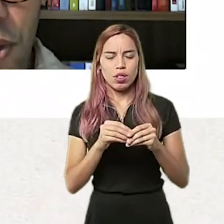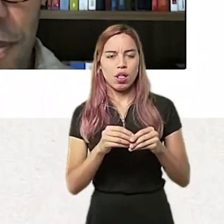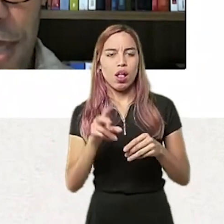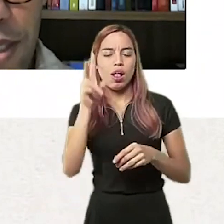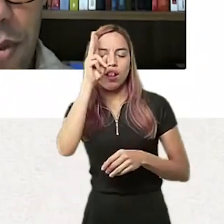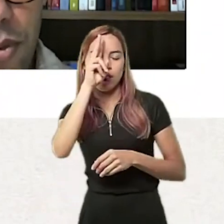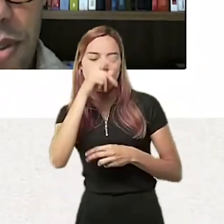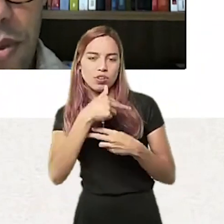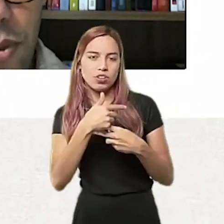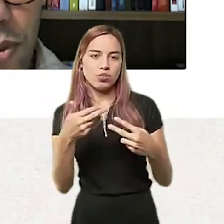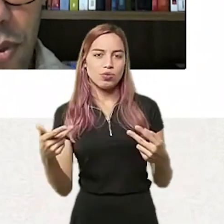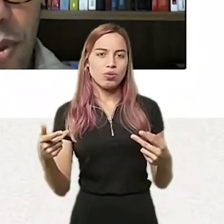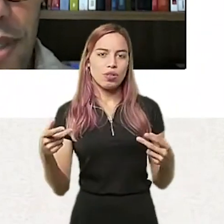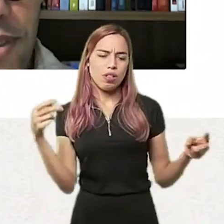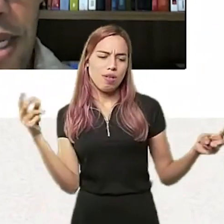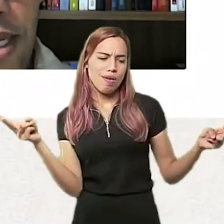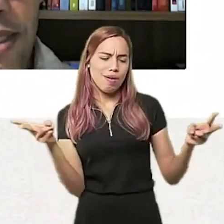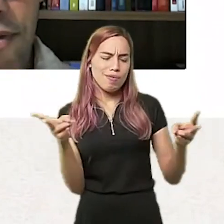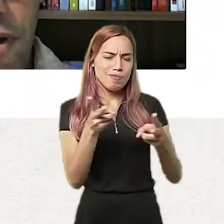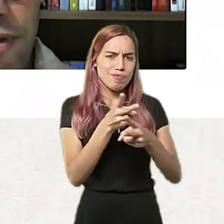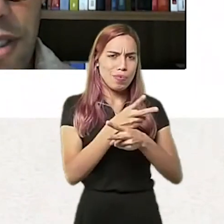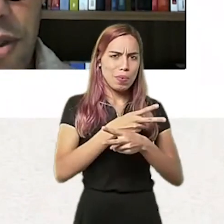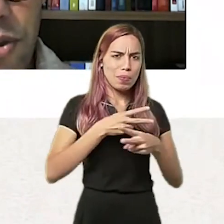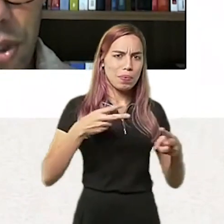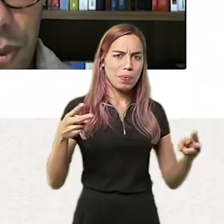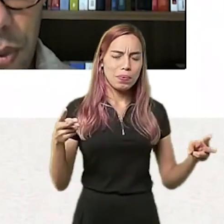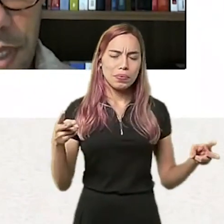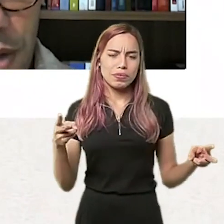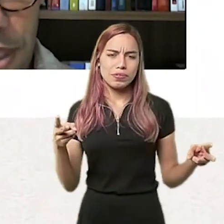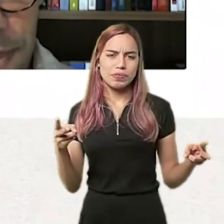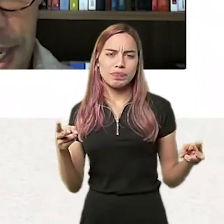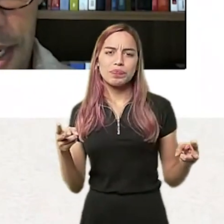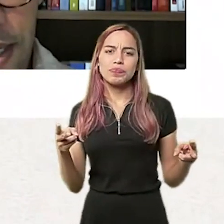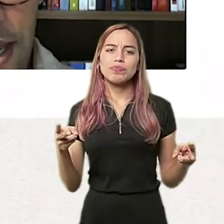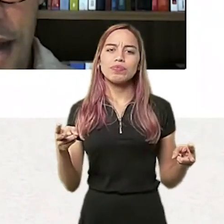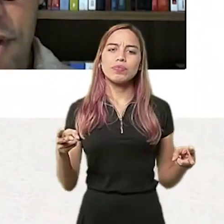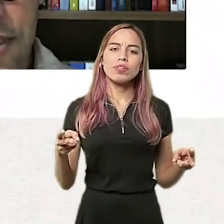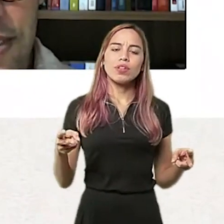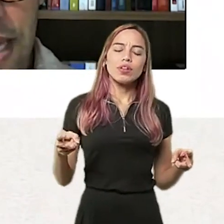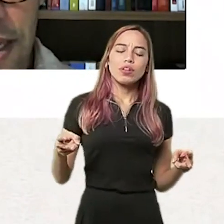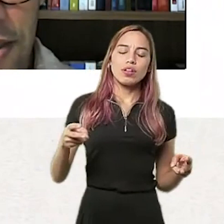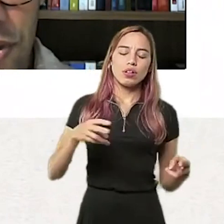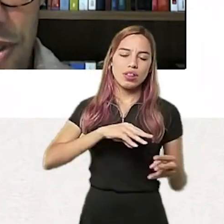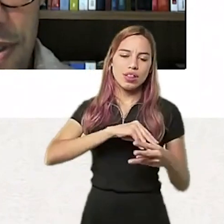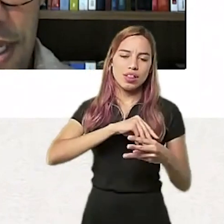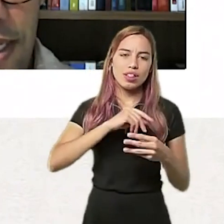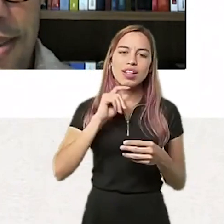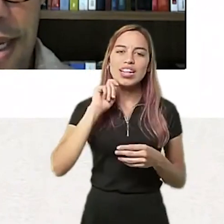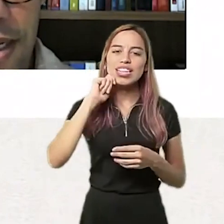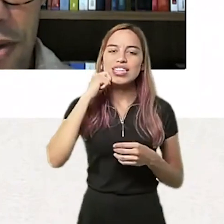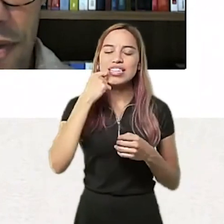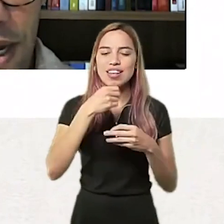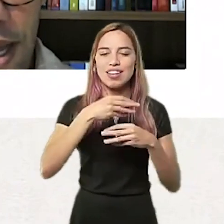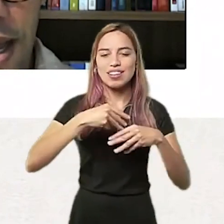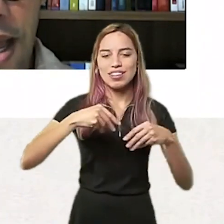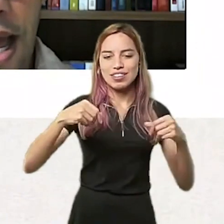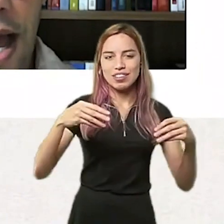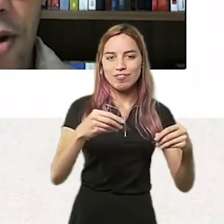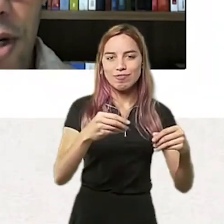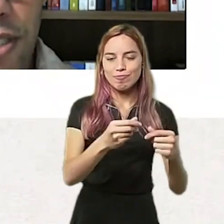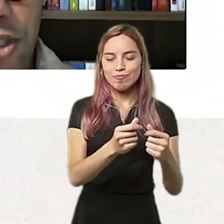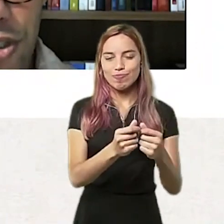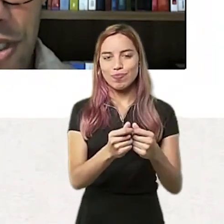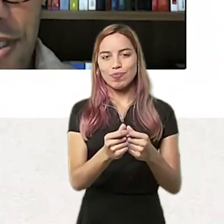o vento rompendo suas estruturas, devolvendo-te o sal da pele, a voz ensaiando dizer, ensaiando